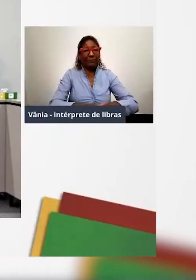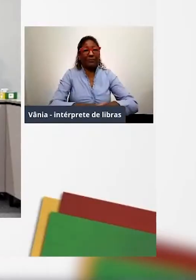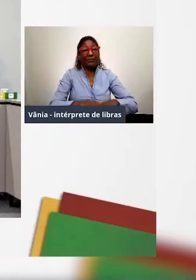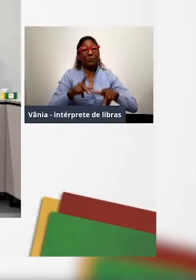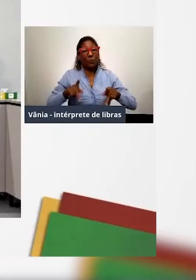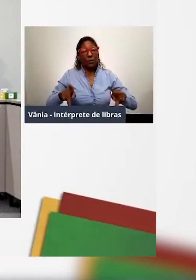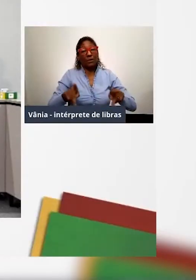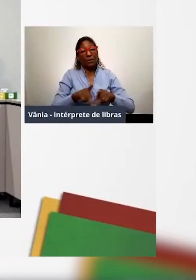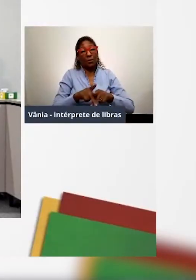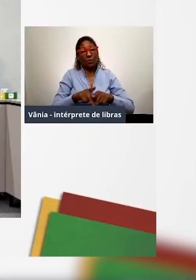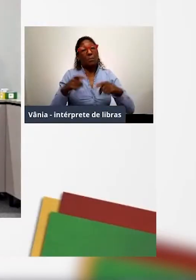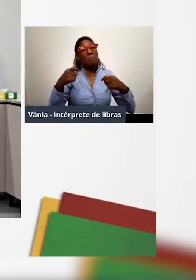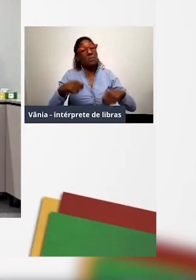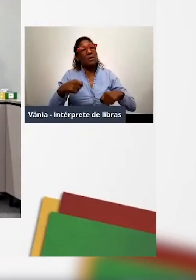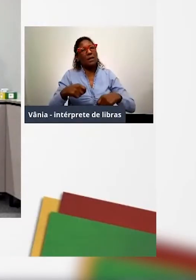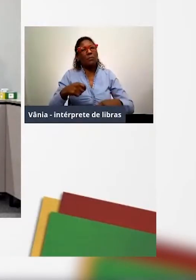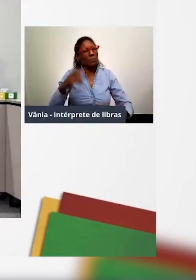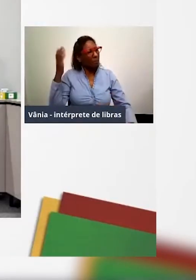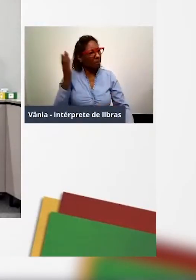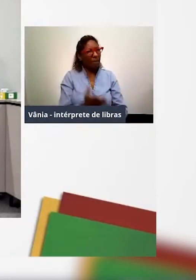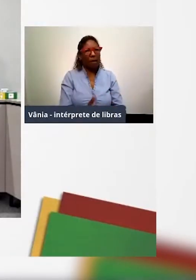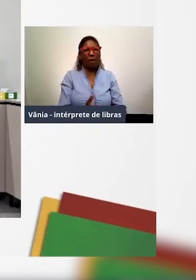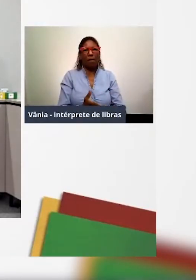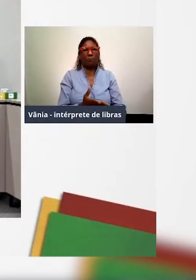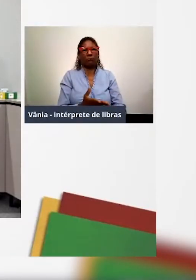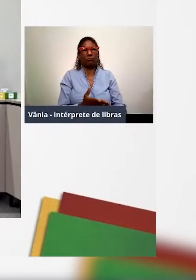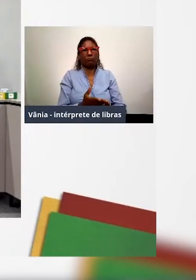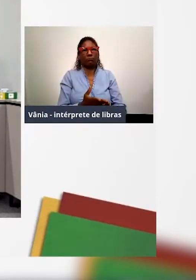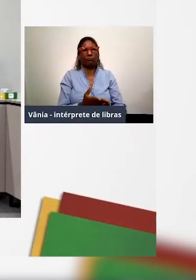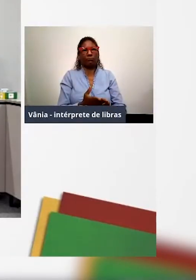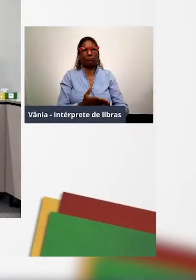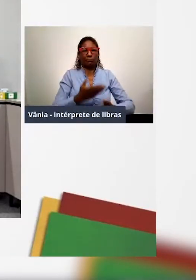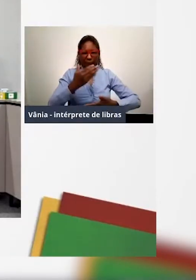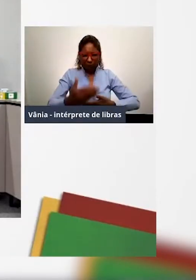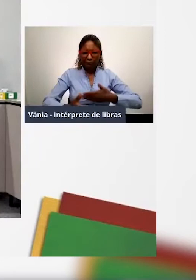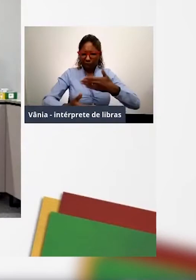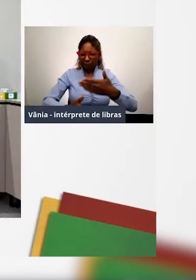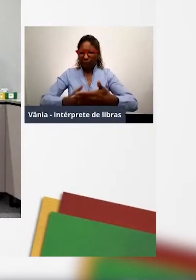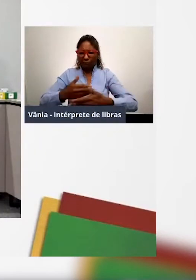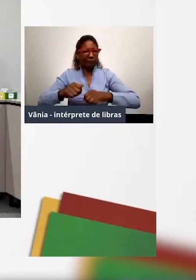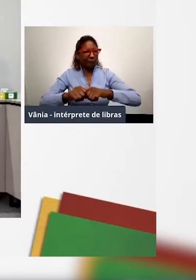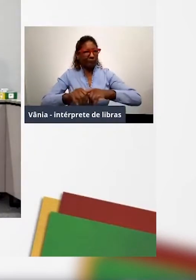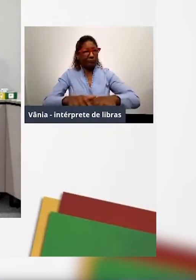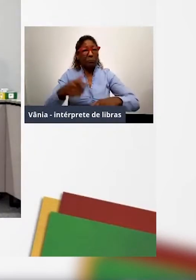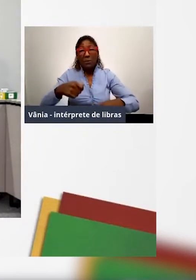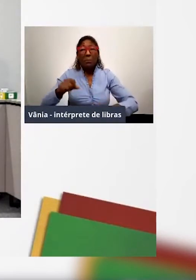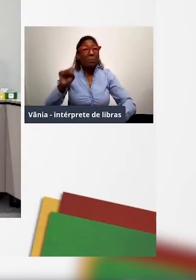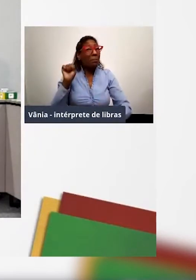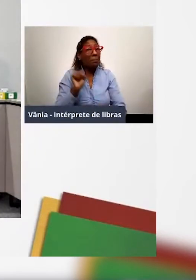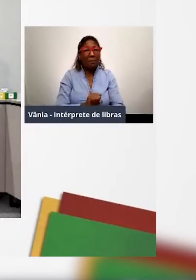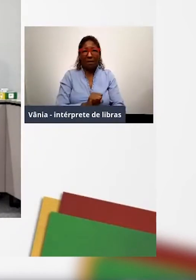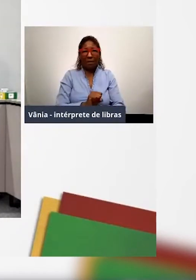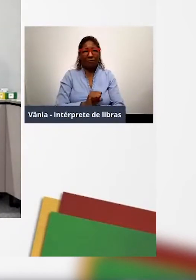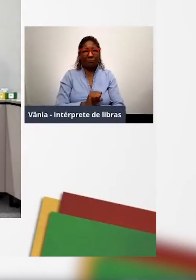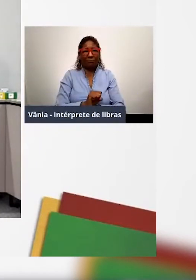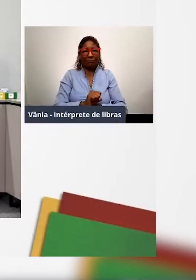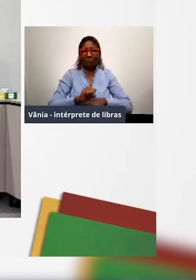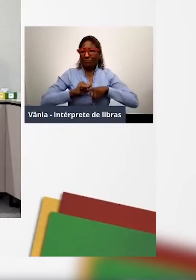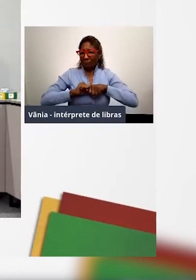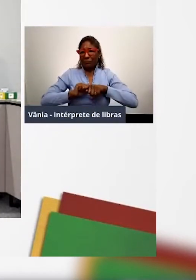Nós precisamos dar um duro golpe nesta linha, nessa sequência desta taxa de